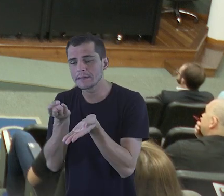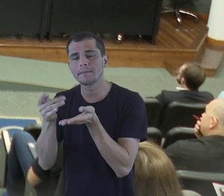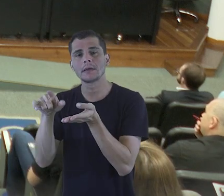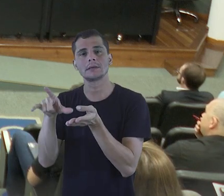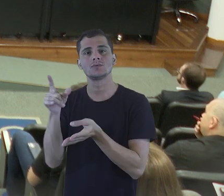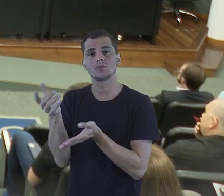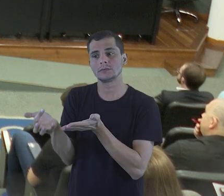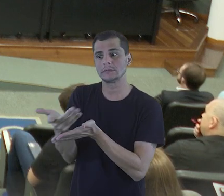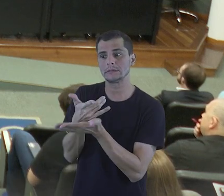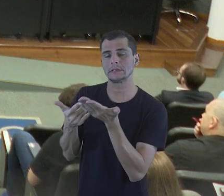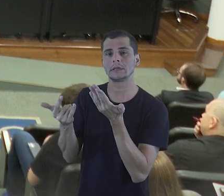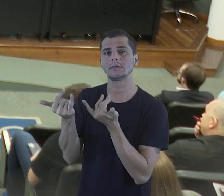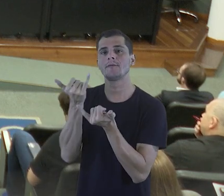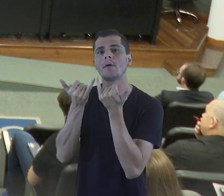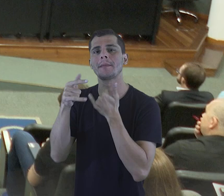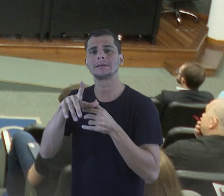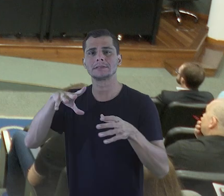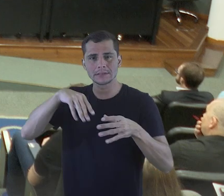ao poder público está vendo